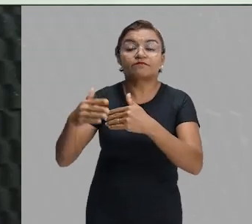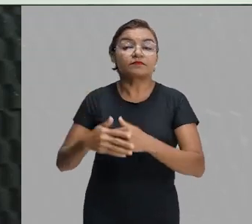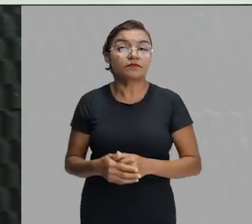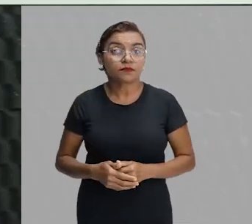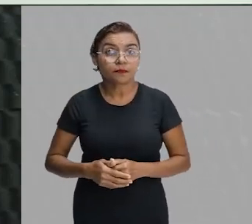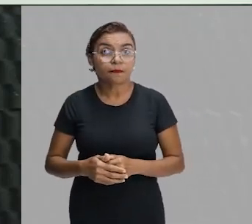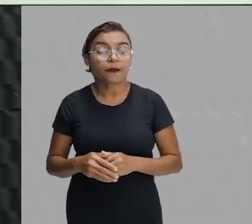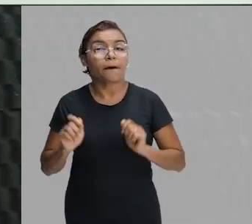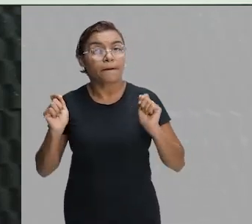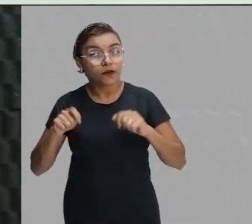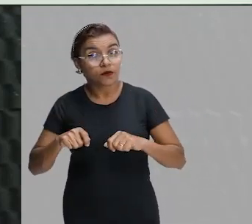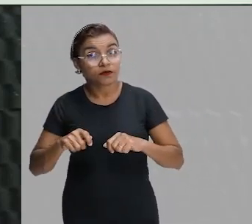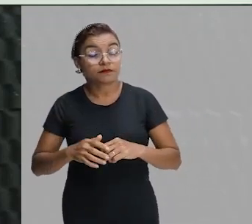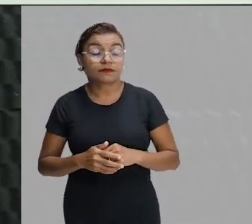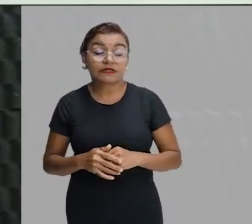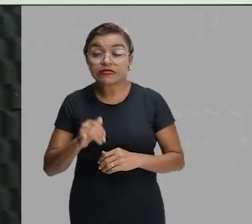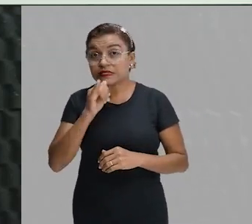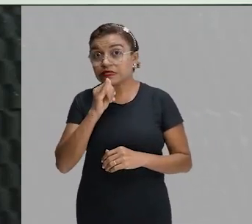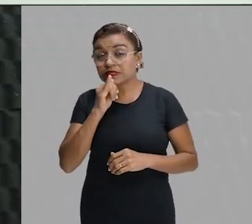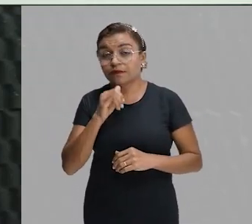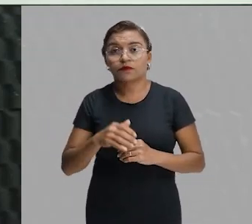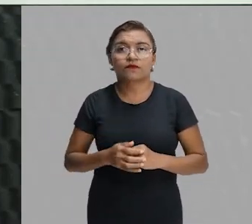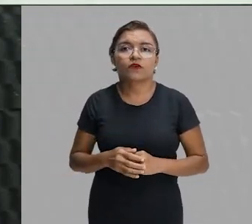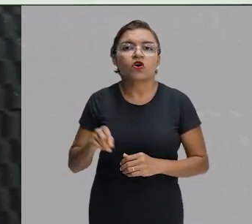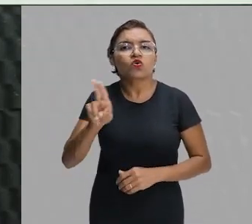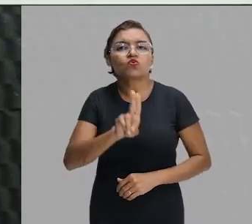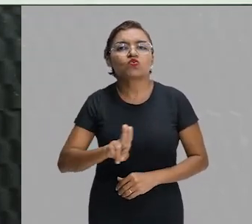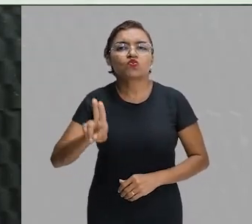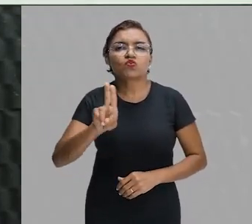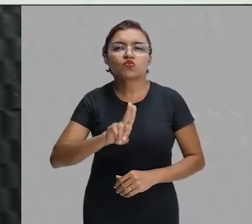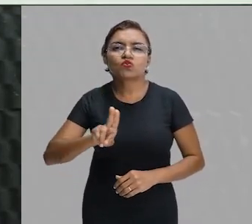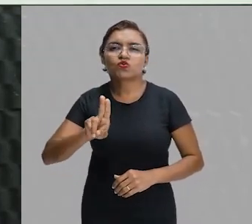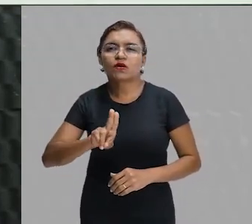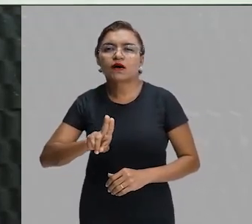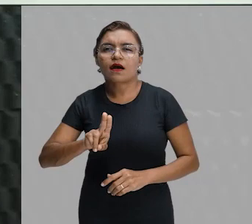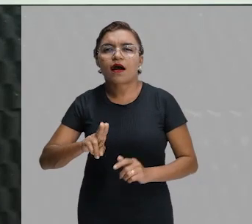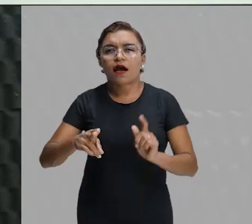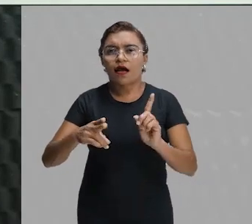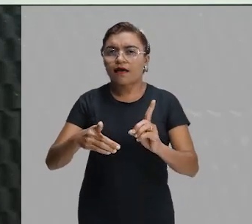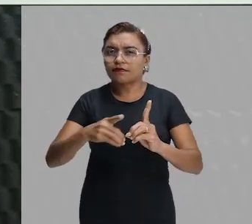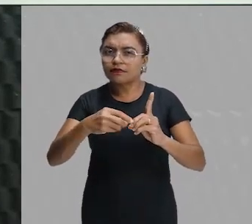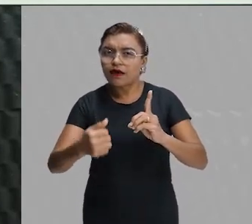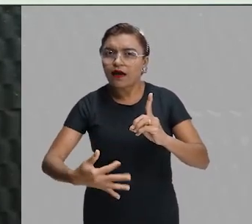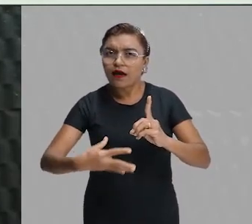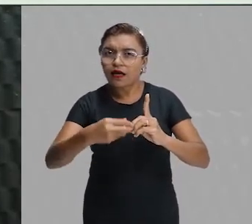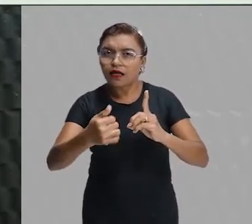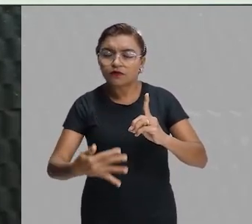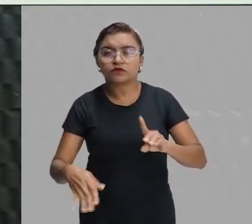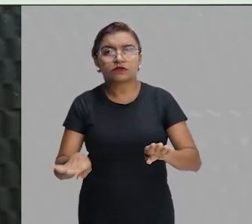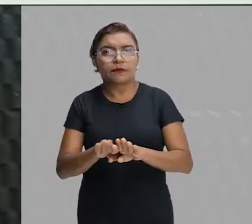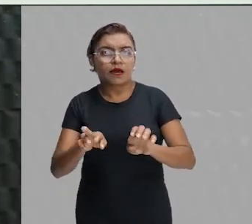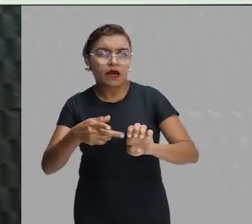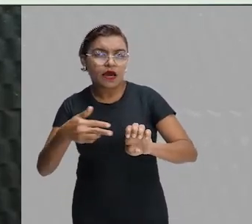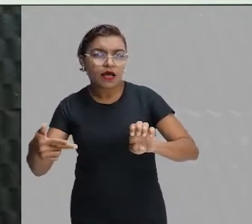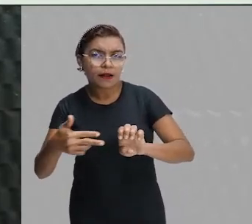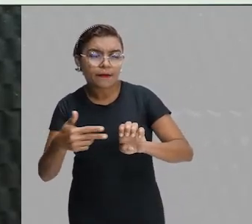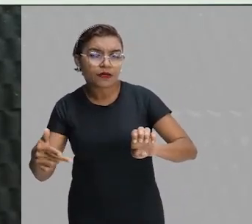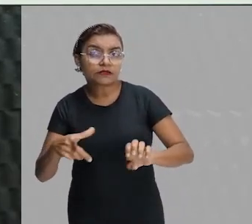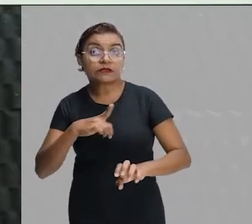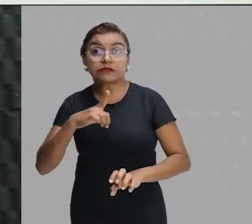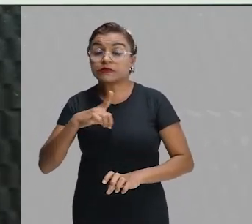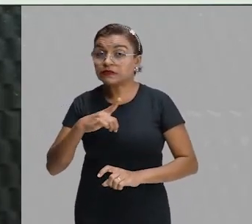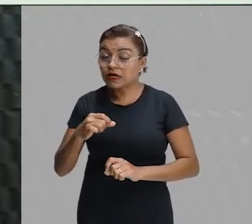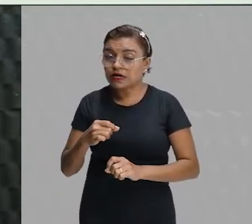pode partir desse princípio. Olha, você utilizar dados, você utilizar elementos que foram suscitados